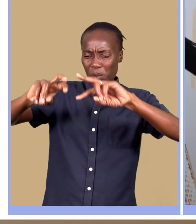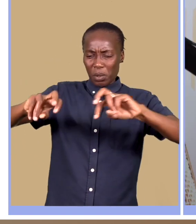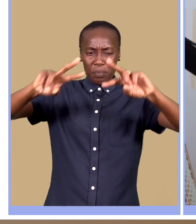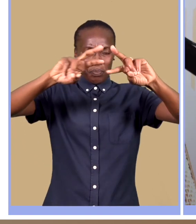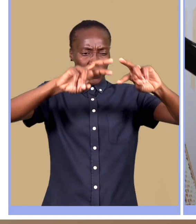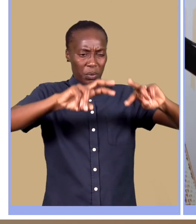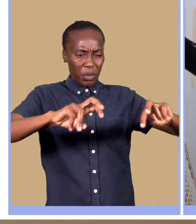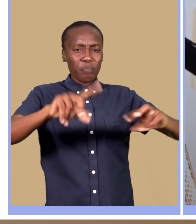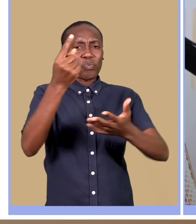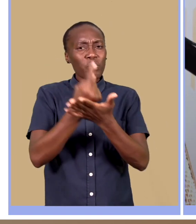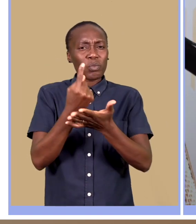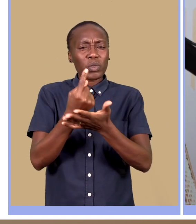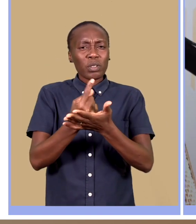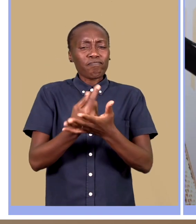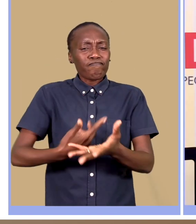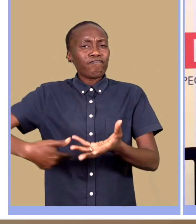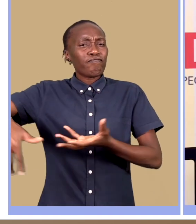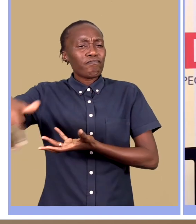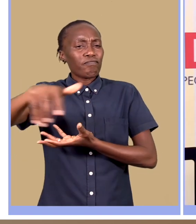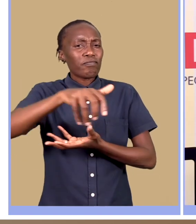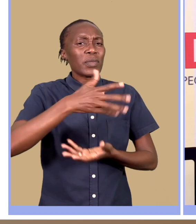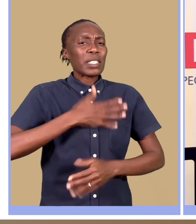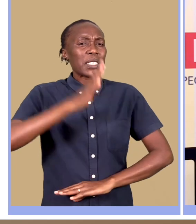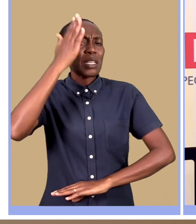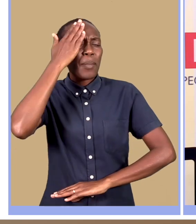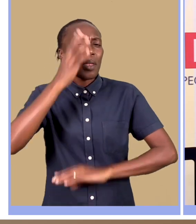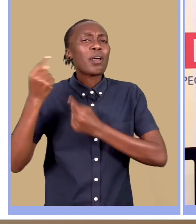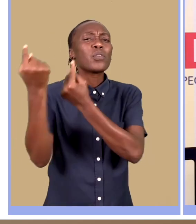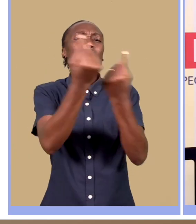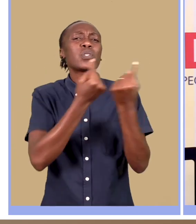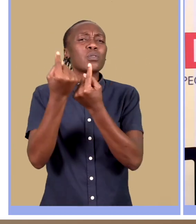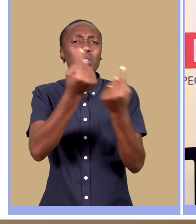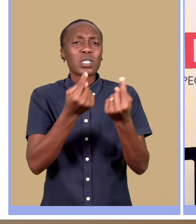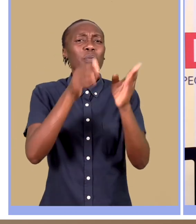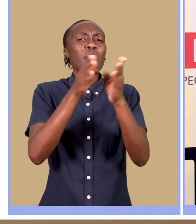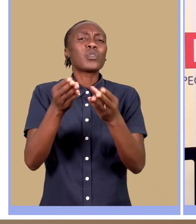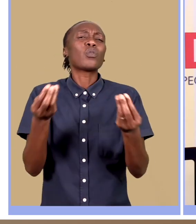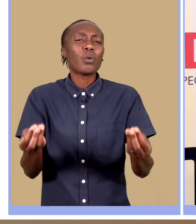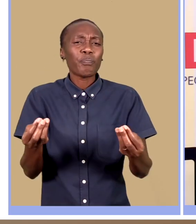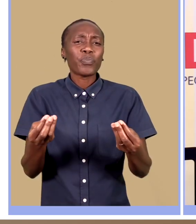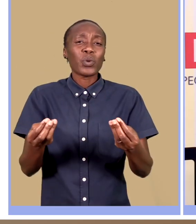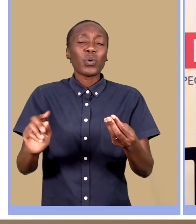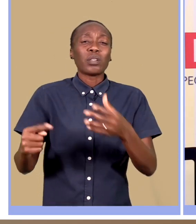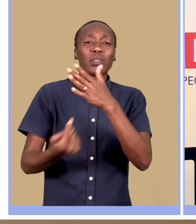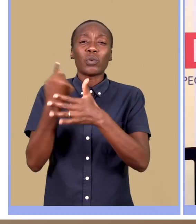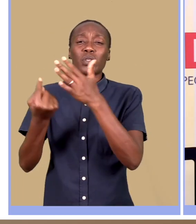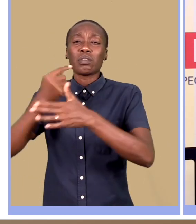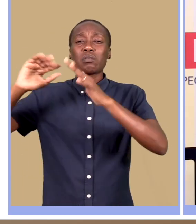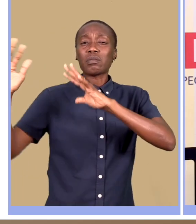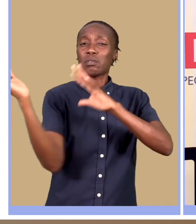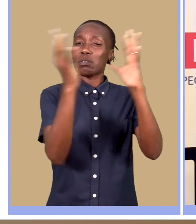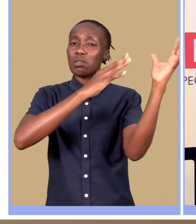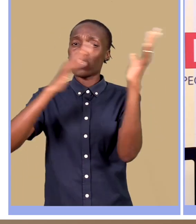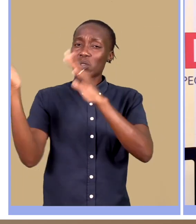como é que as pessoas com deficiência têm passado, principalmente quando há ciclones, seria